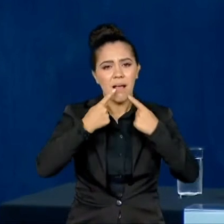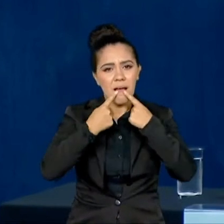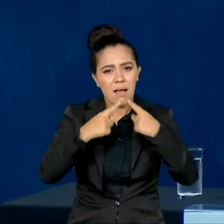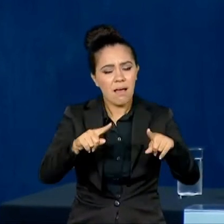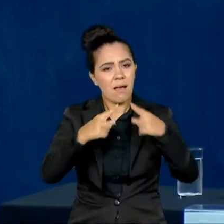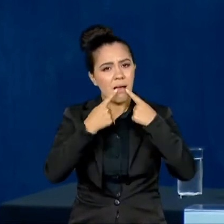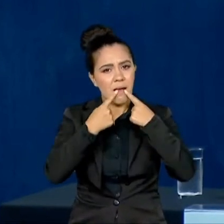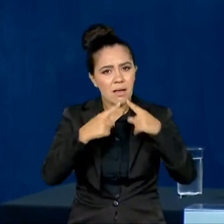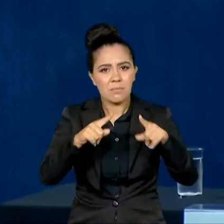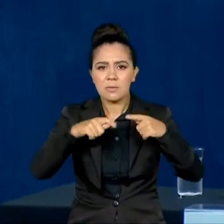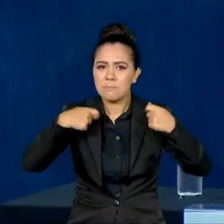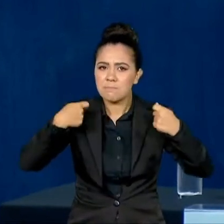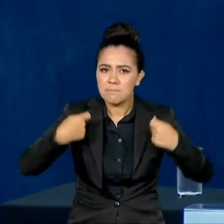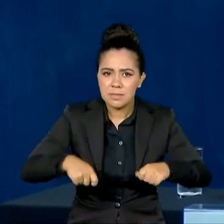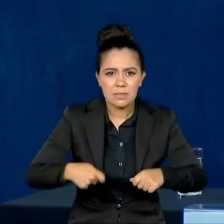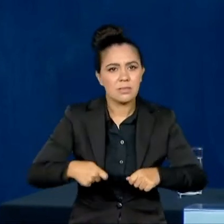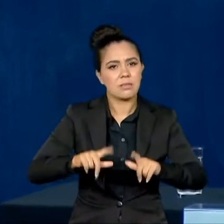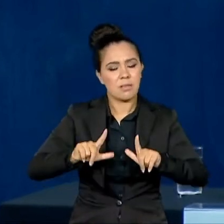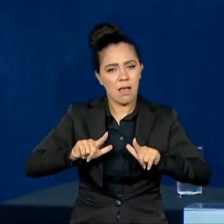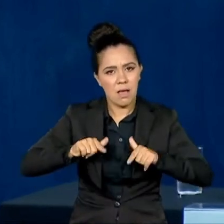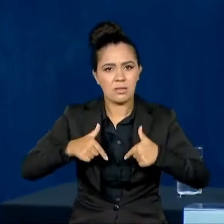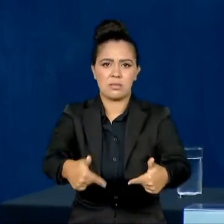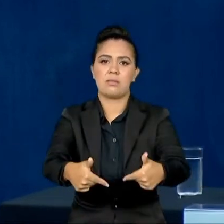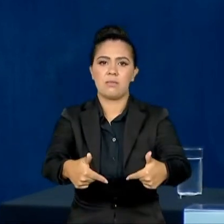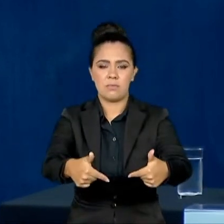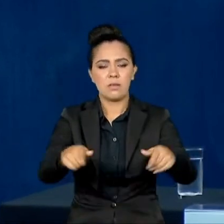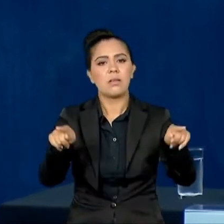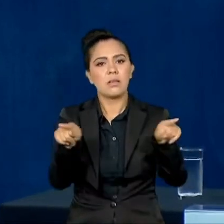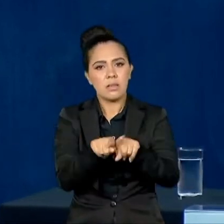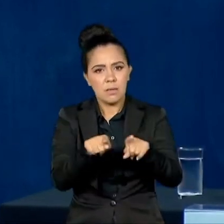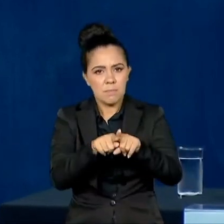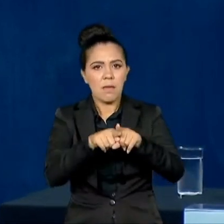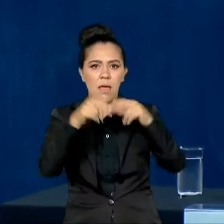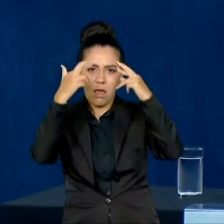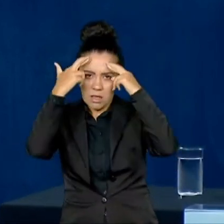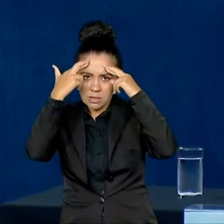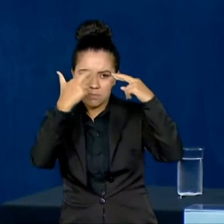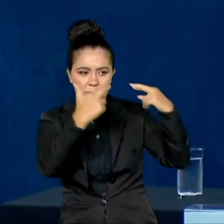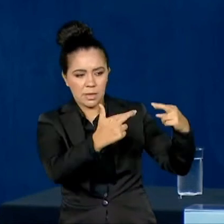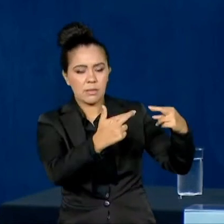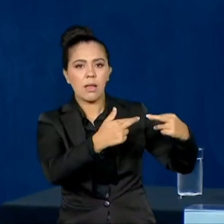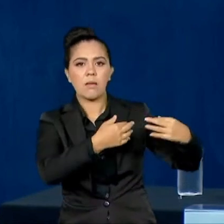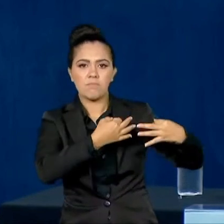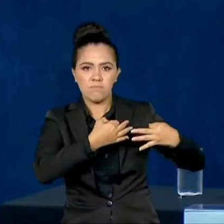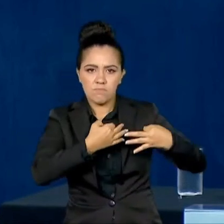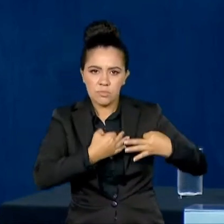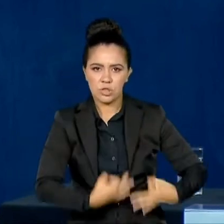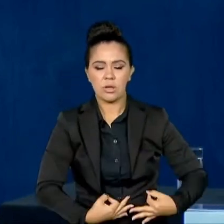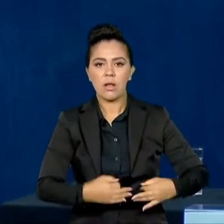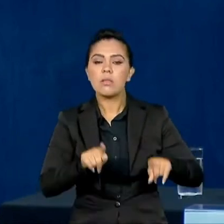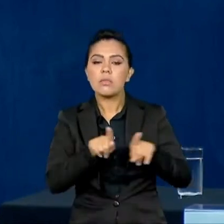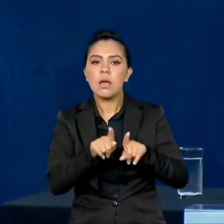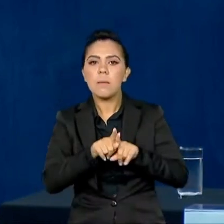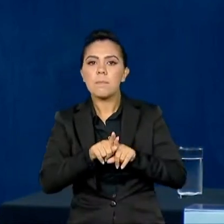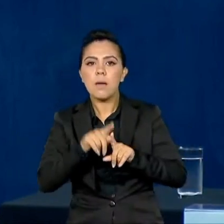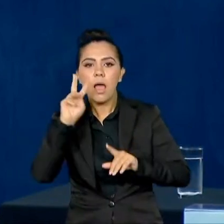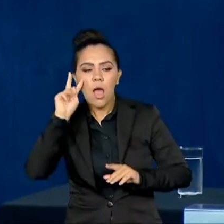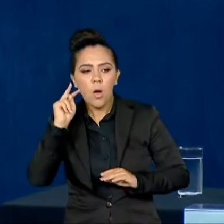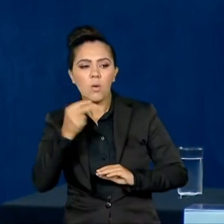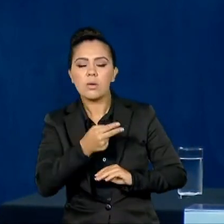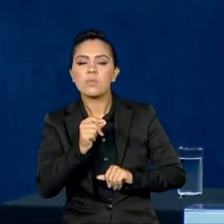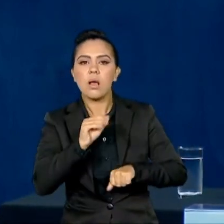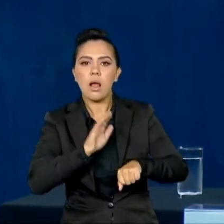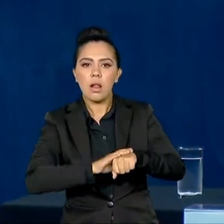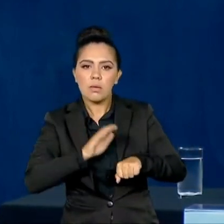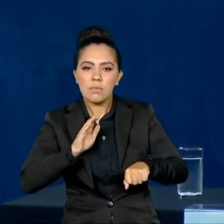dever de agir. Respeitar a dignidade do outro é lhe reconhecer autonomia, liberdade